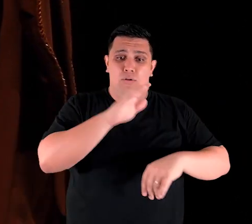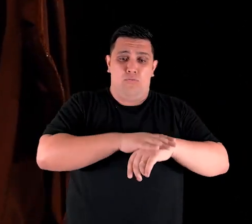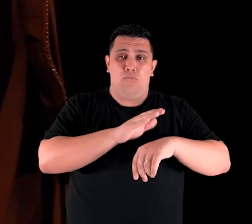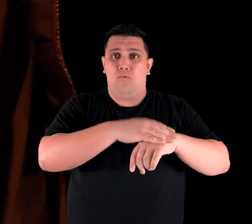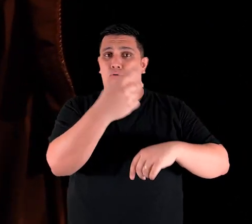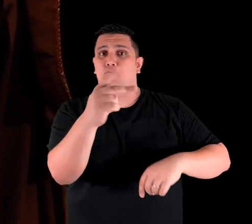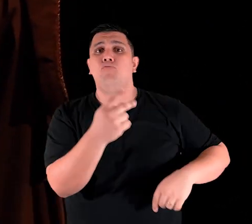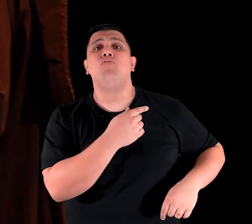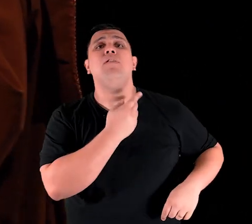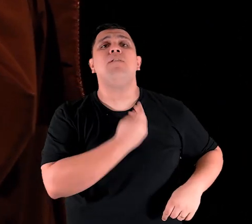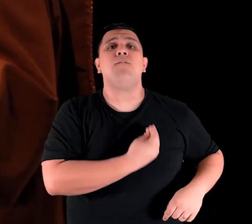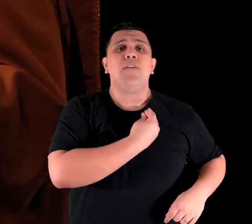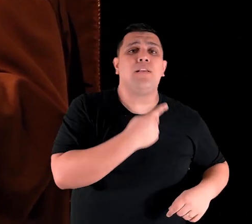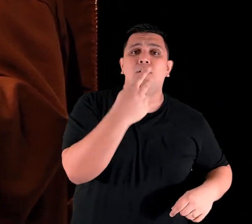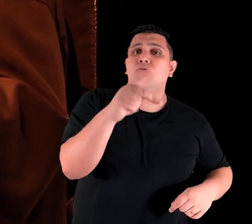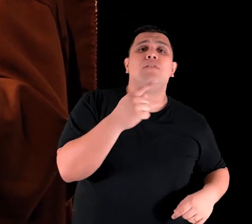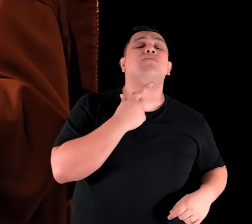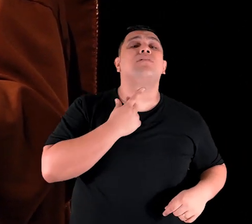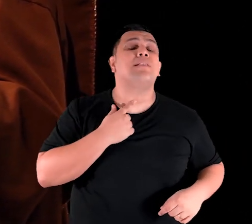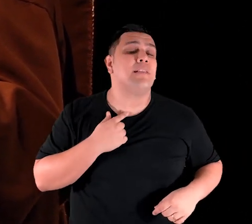suas vontades.